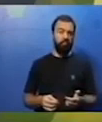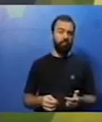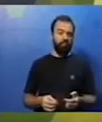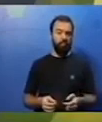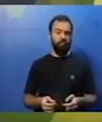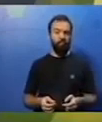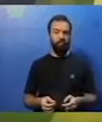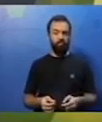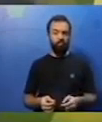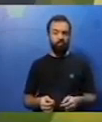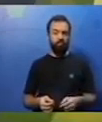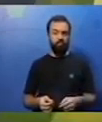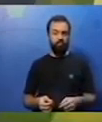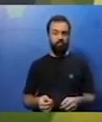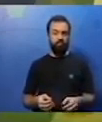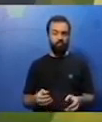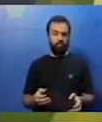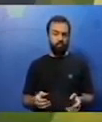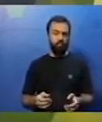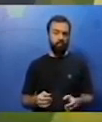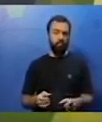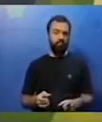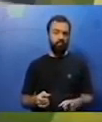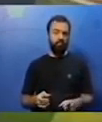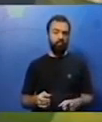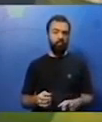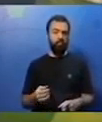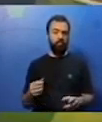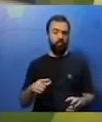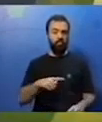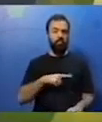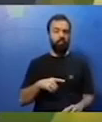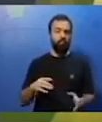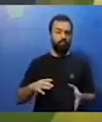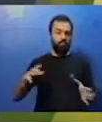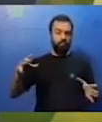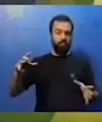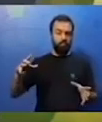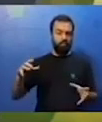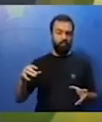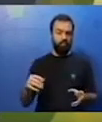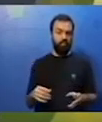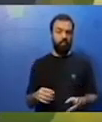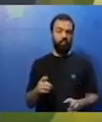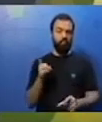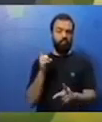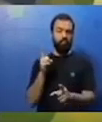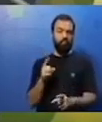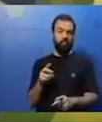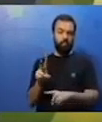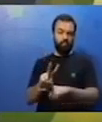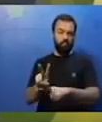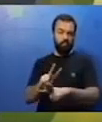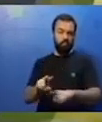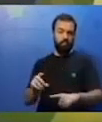menor, procurava o maior. Aqui nós temos o maior, procuramos o